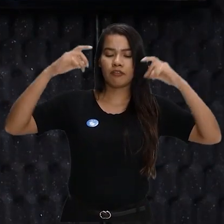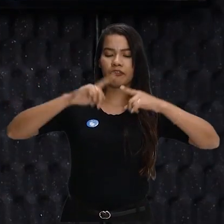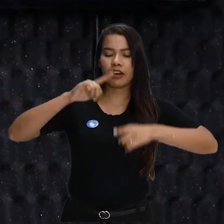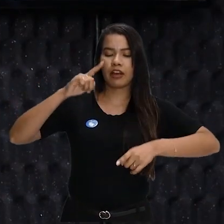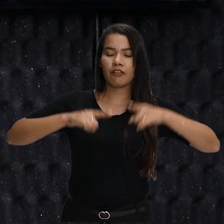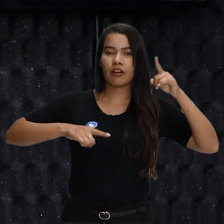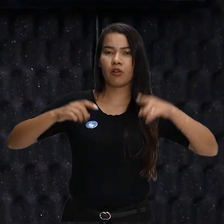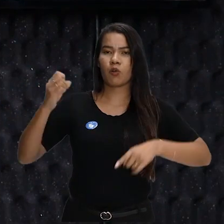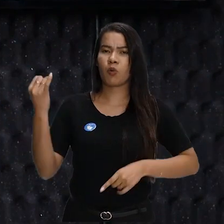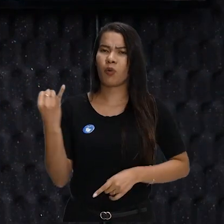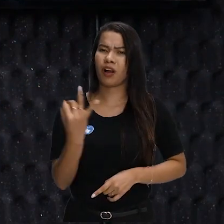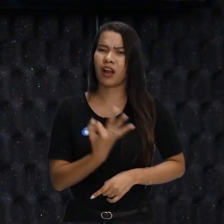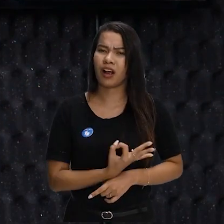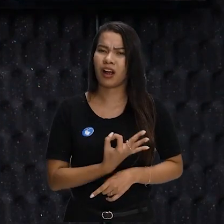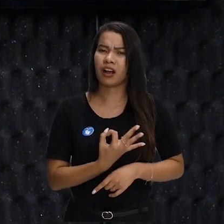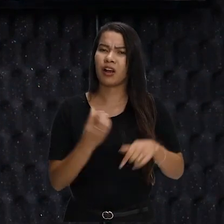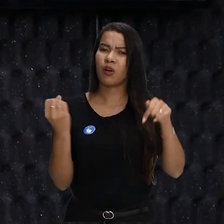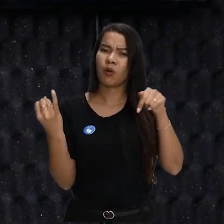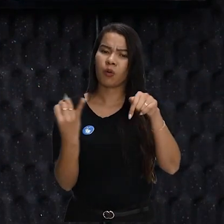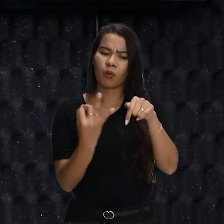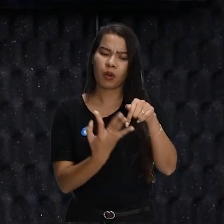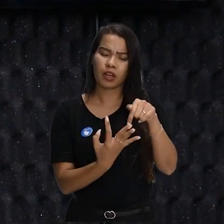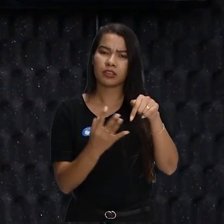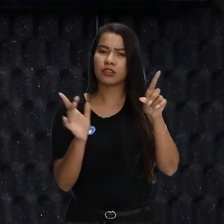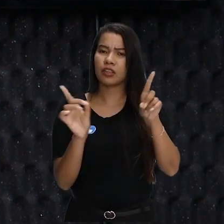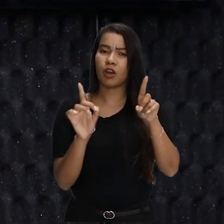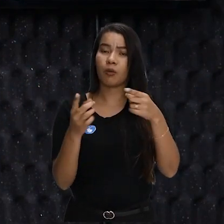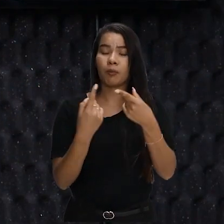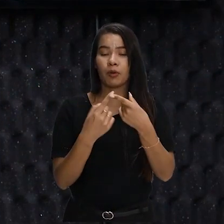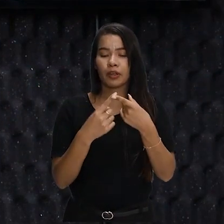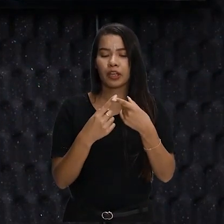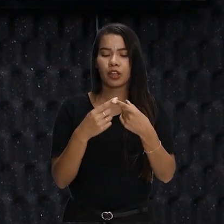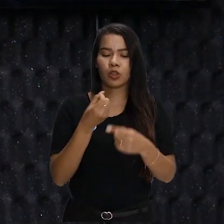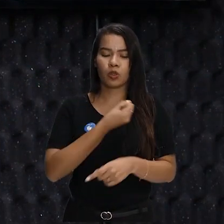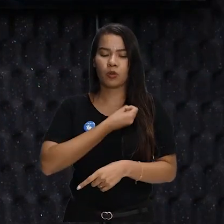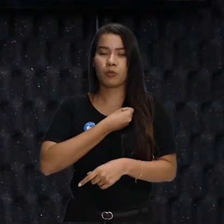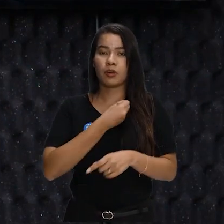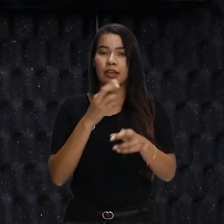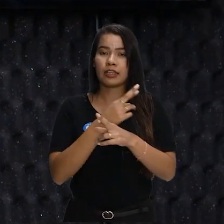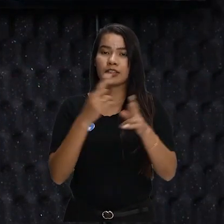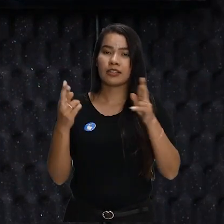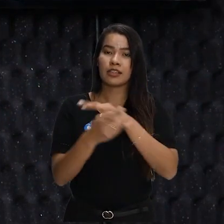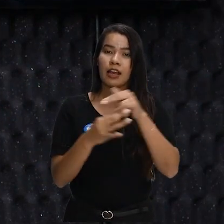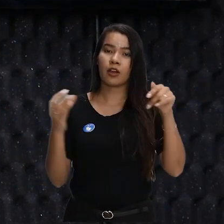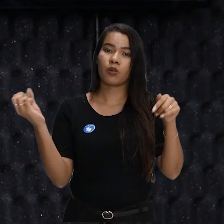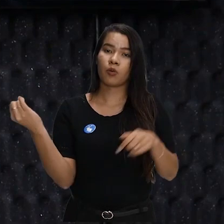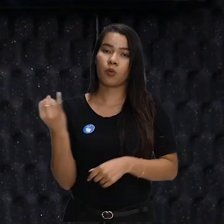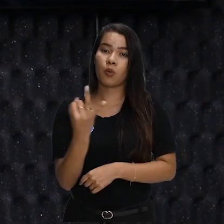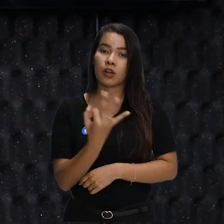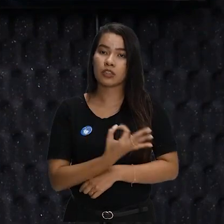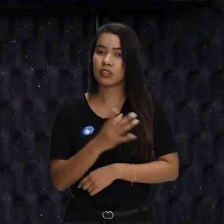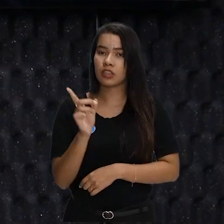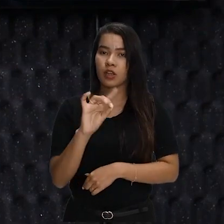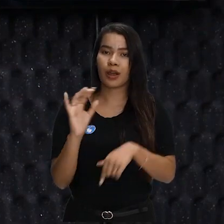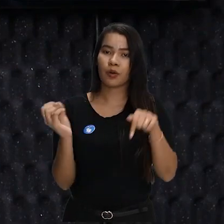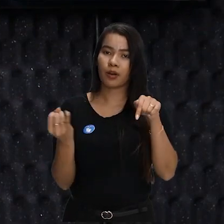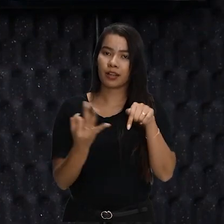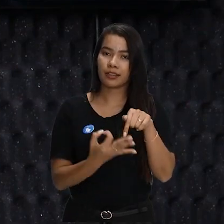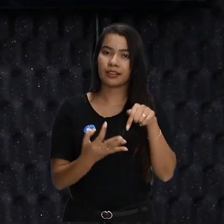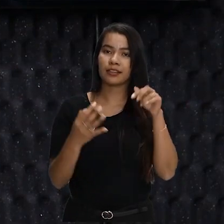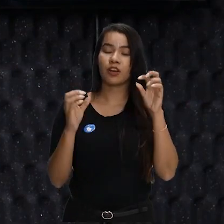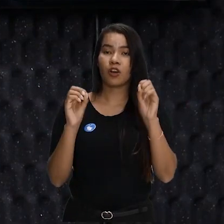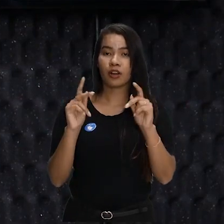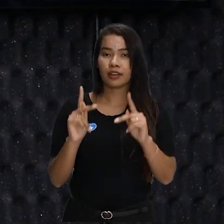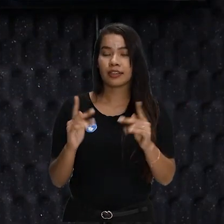E é uma quantidade que pode ser medido, né? Então não pode ser qualitativa, tá? Então